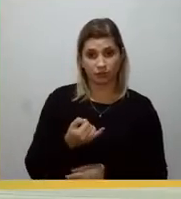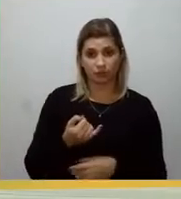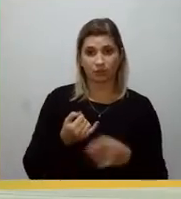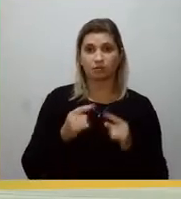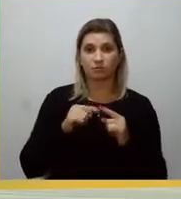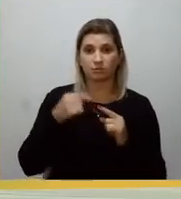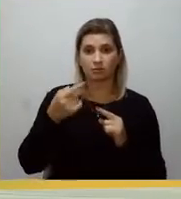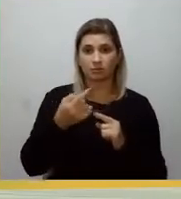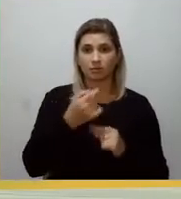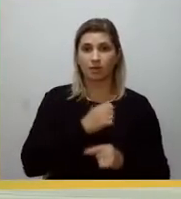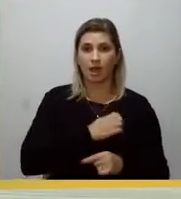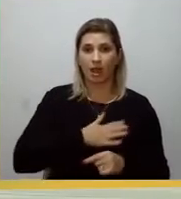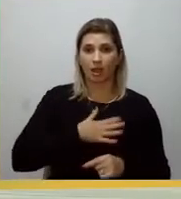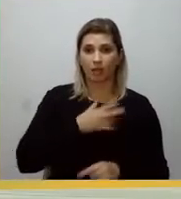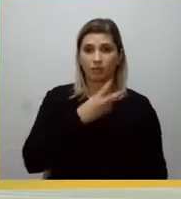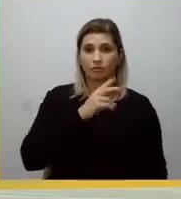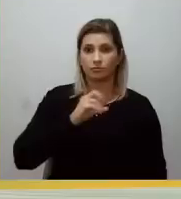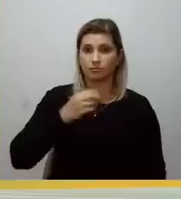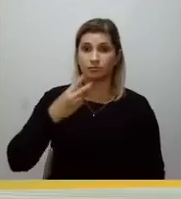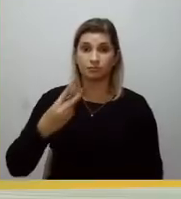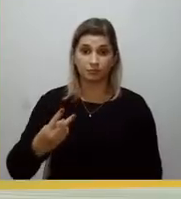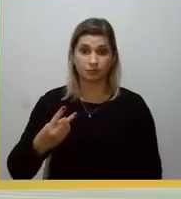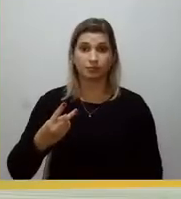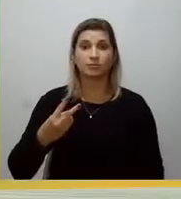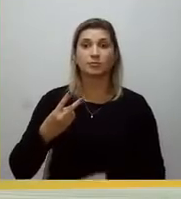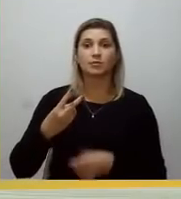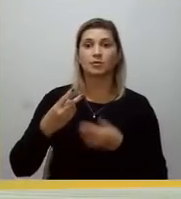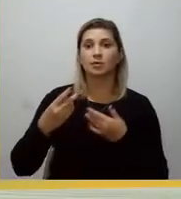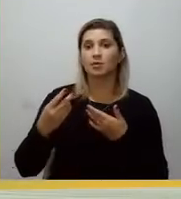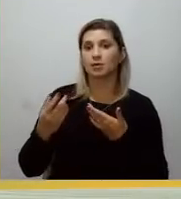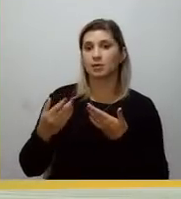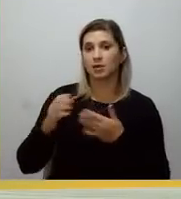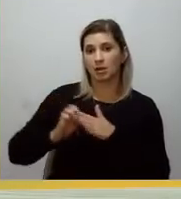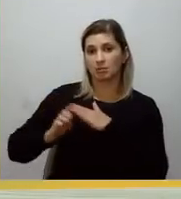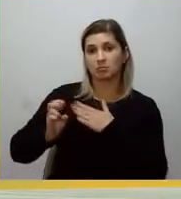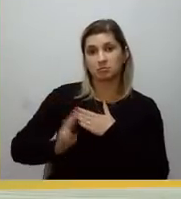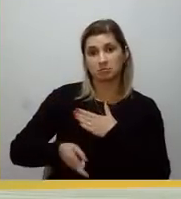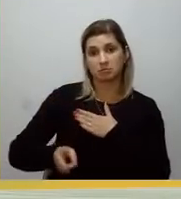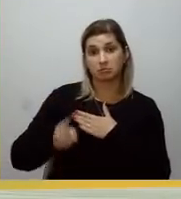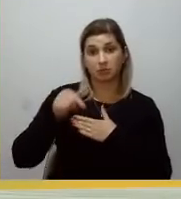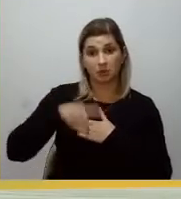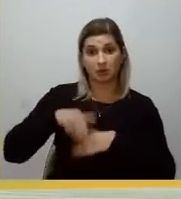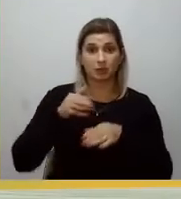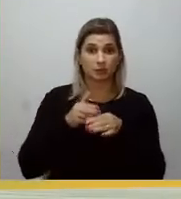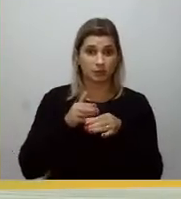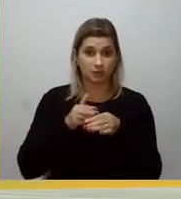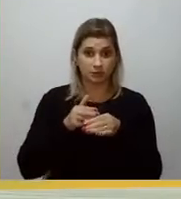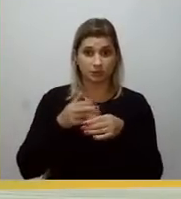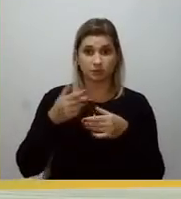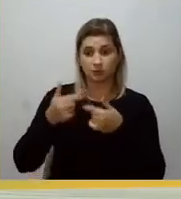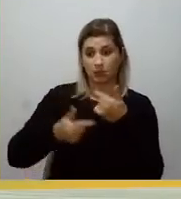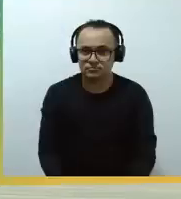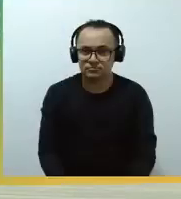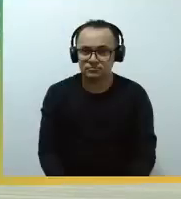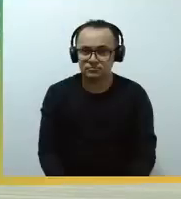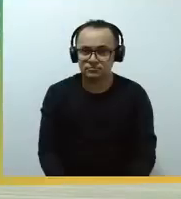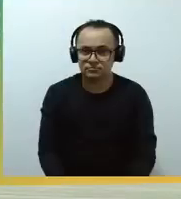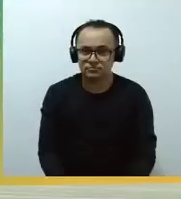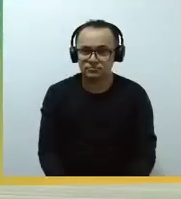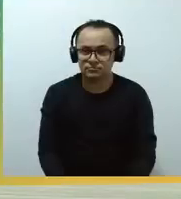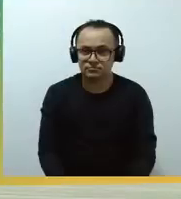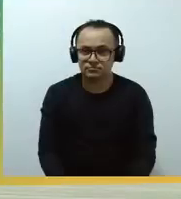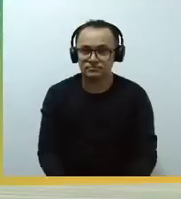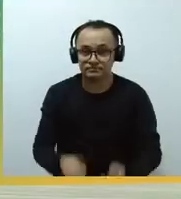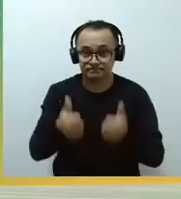a Serrana Engenharia, passou a operar no município. Mas quando ela passou a operar no município, serviço de iluminação pública, o seu sócio, que era o